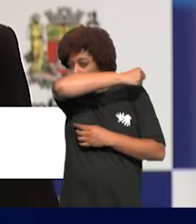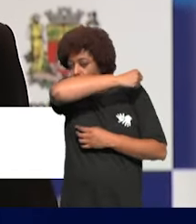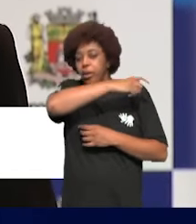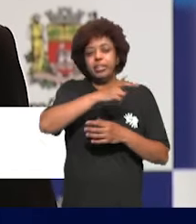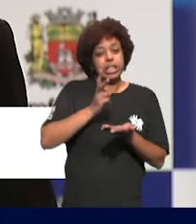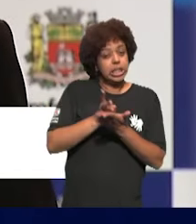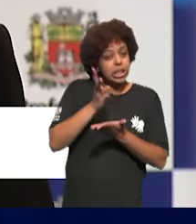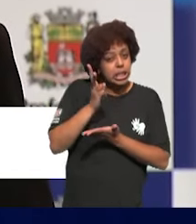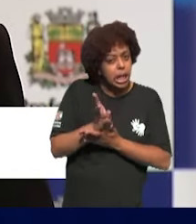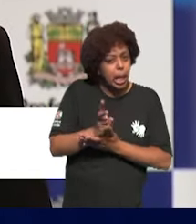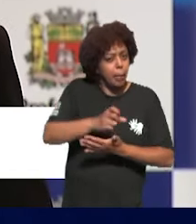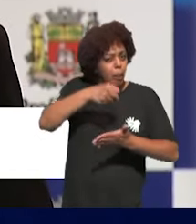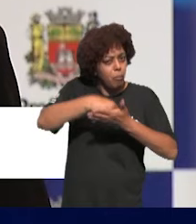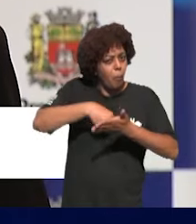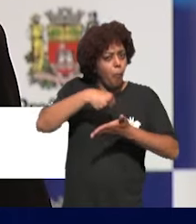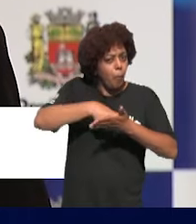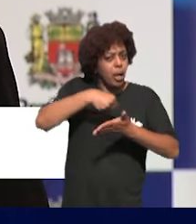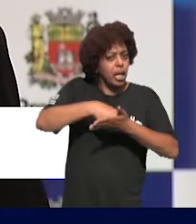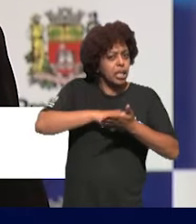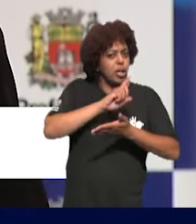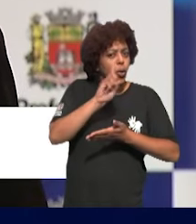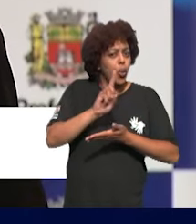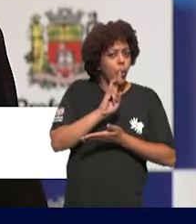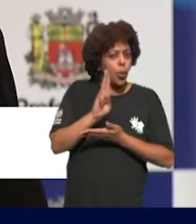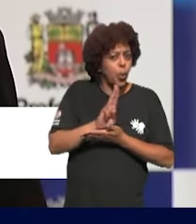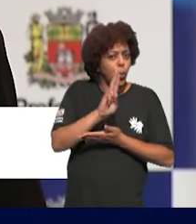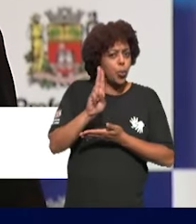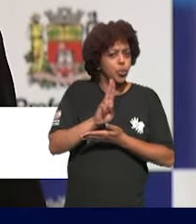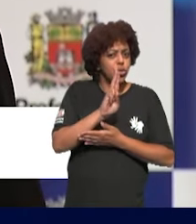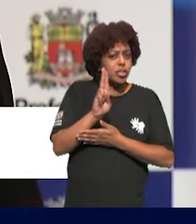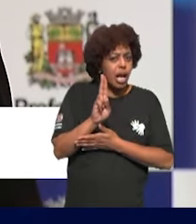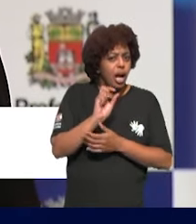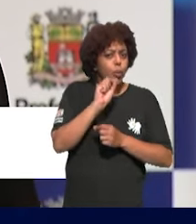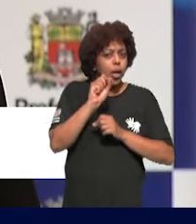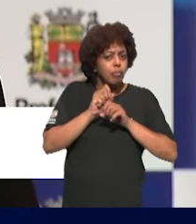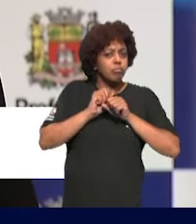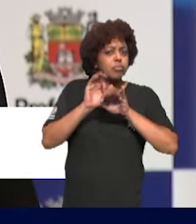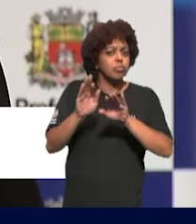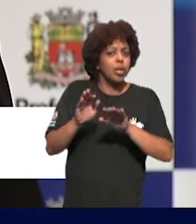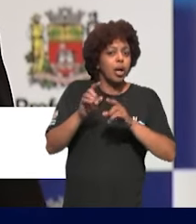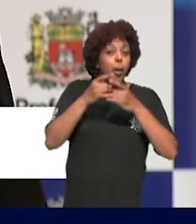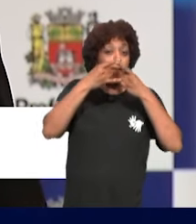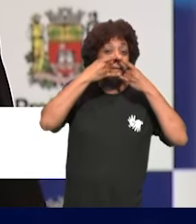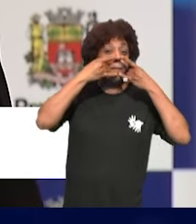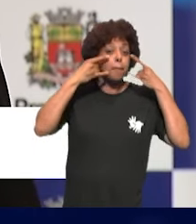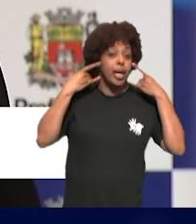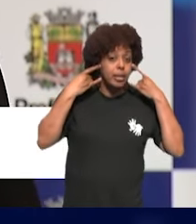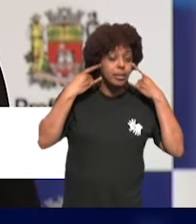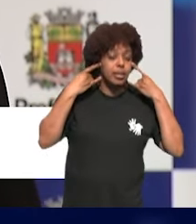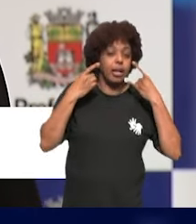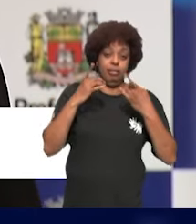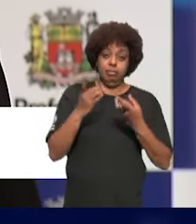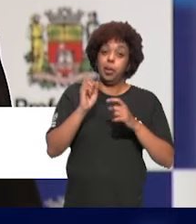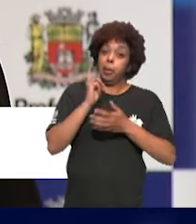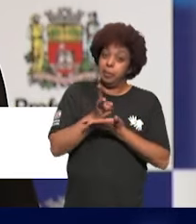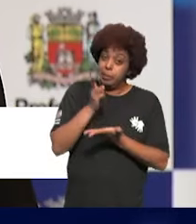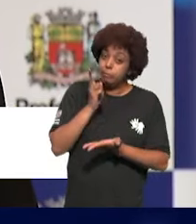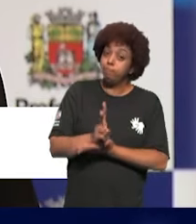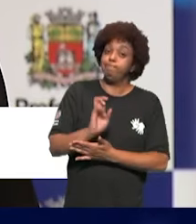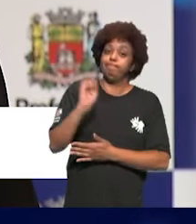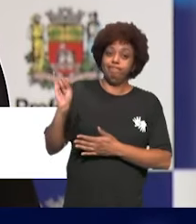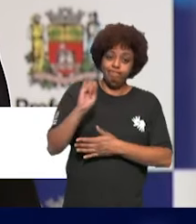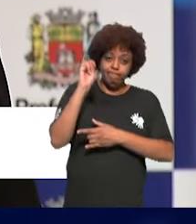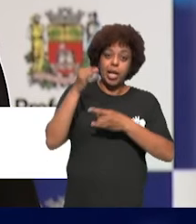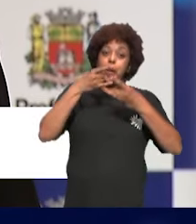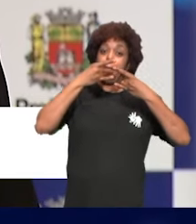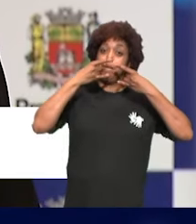sempre obrigatório a melhor maneira de evitar a proliferação do vírus chama-se máscara temos que usar máscara